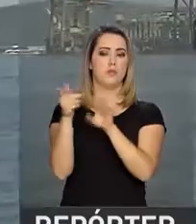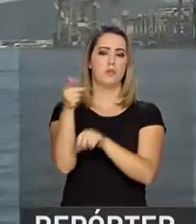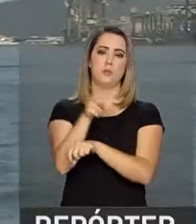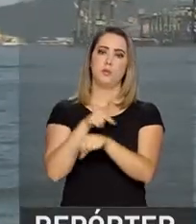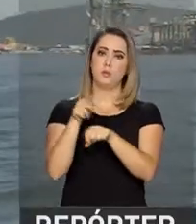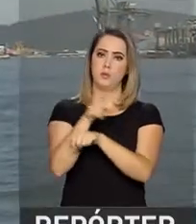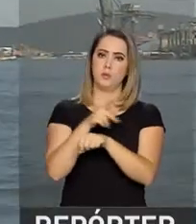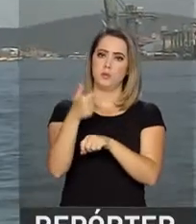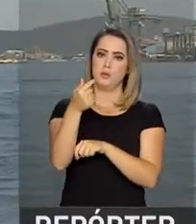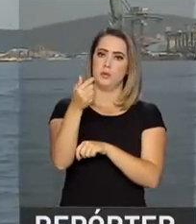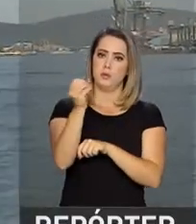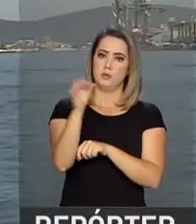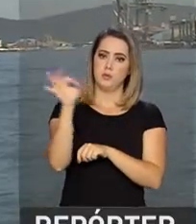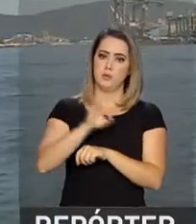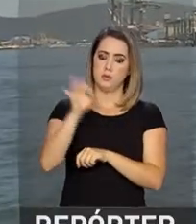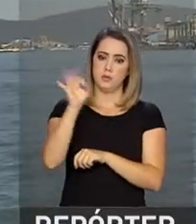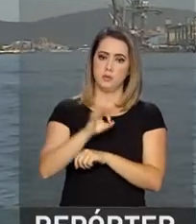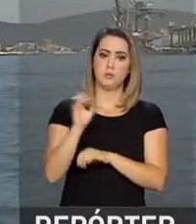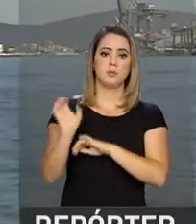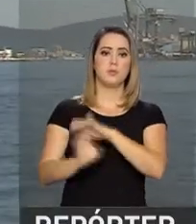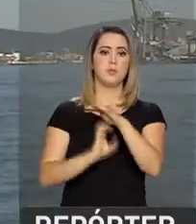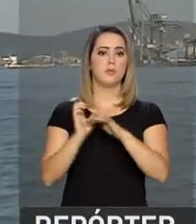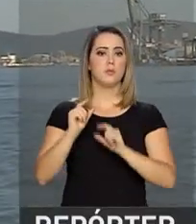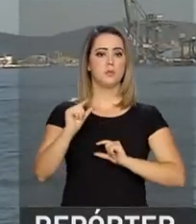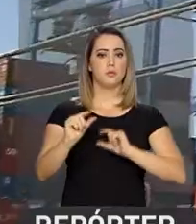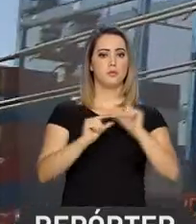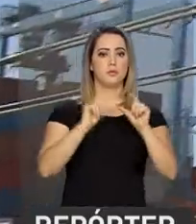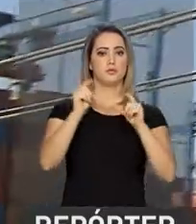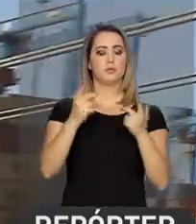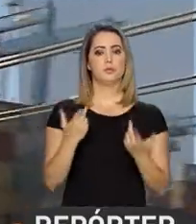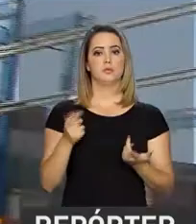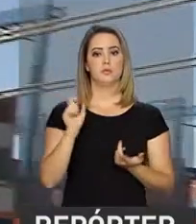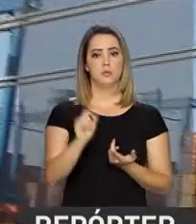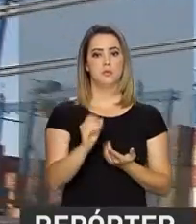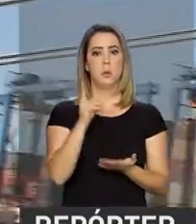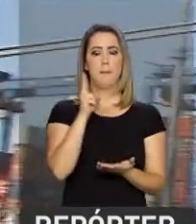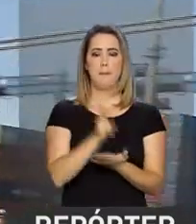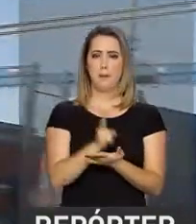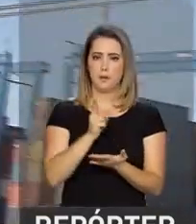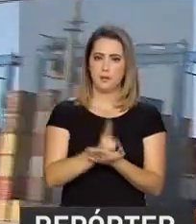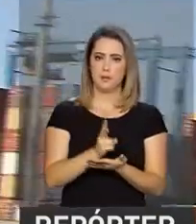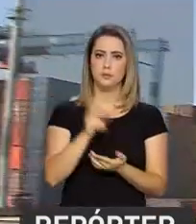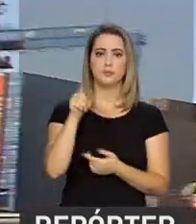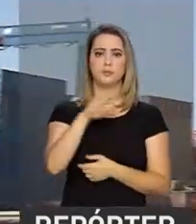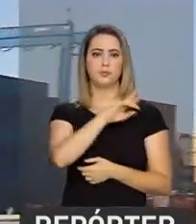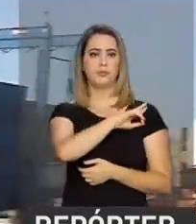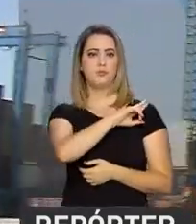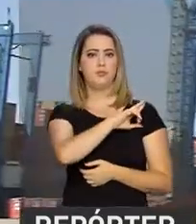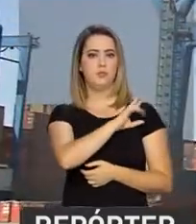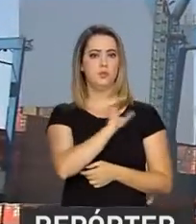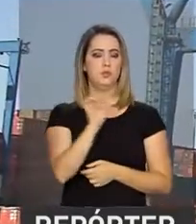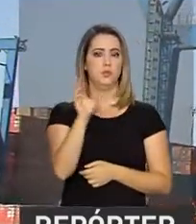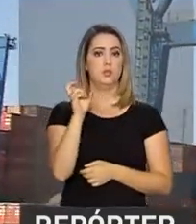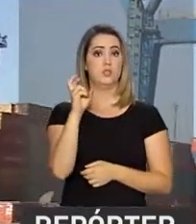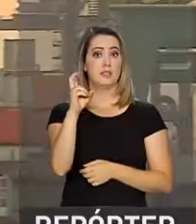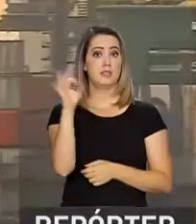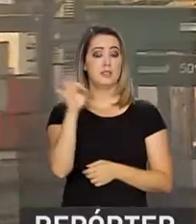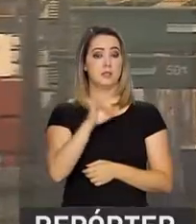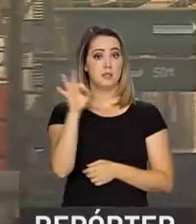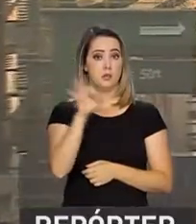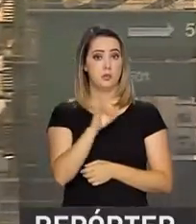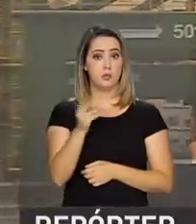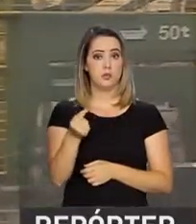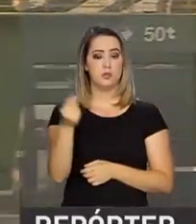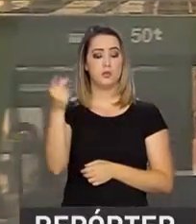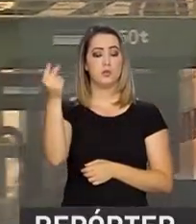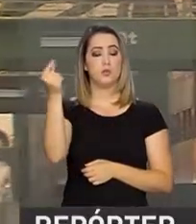de 70% delas são micro, pequenas e médias. Mesmo sendo responsáveis por somente 5% do